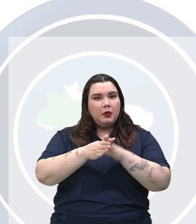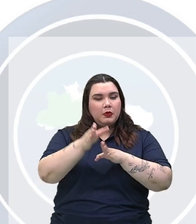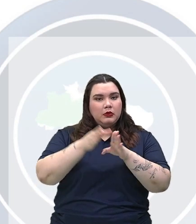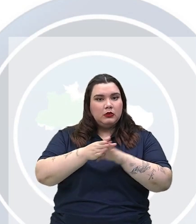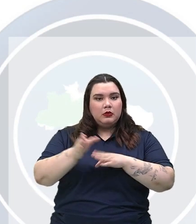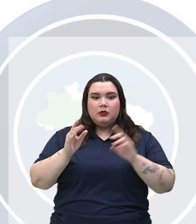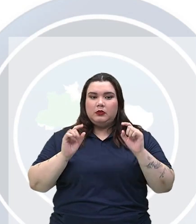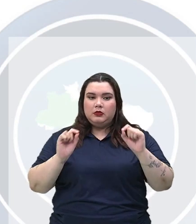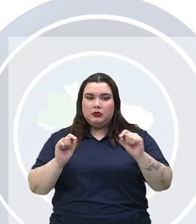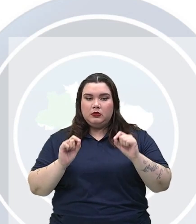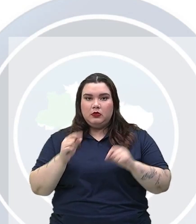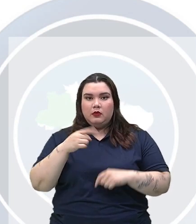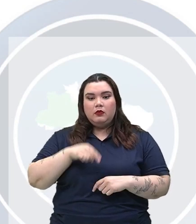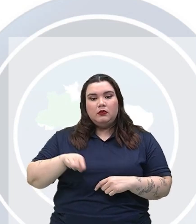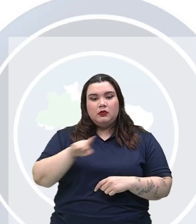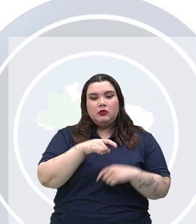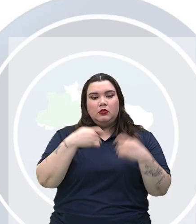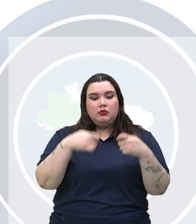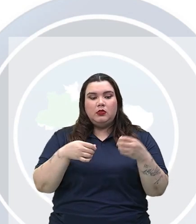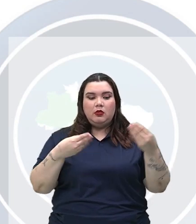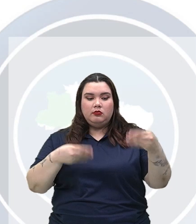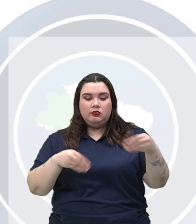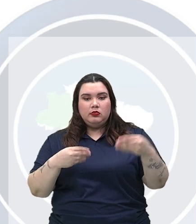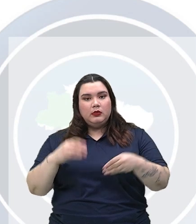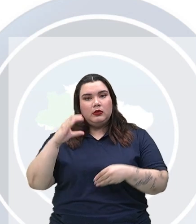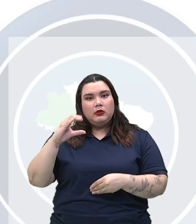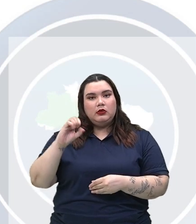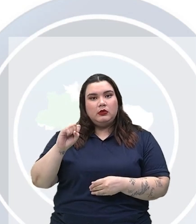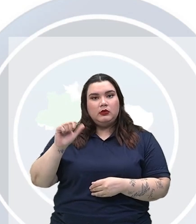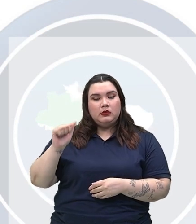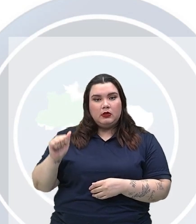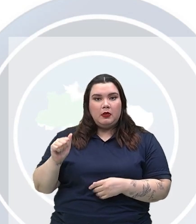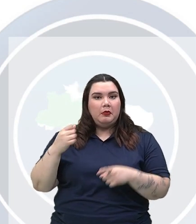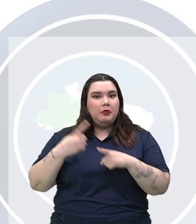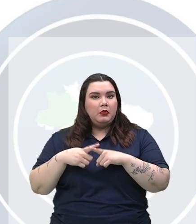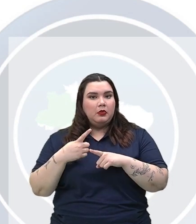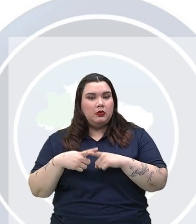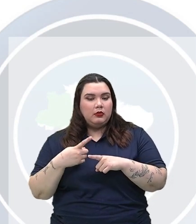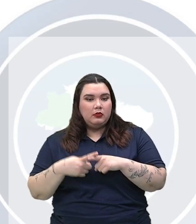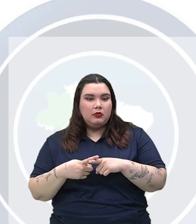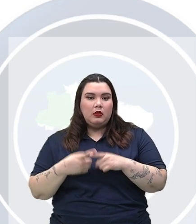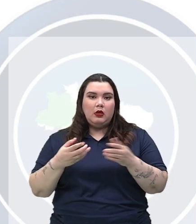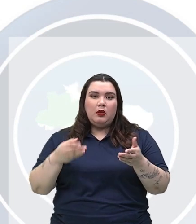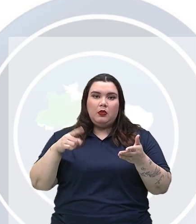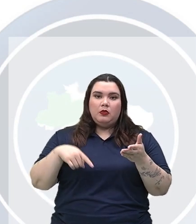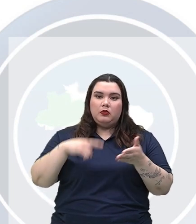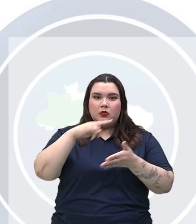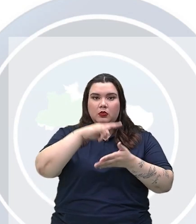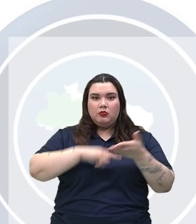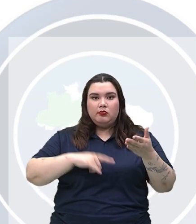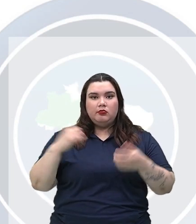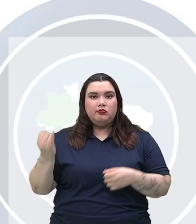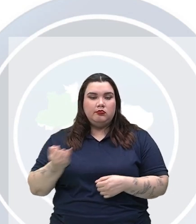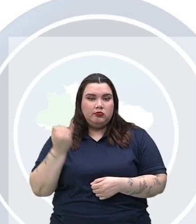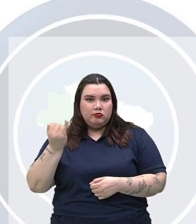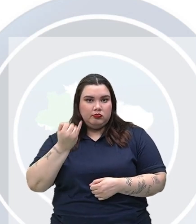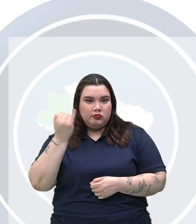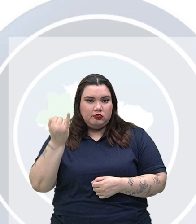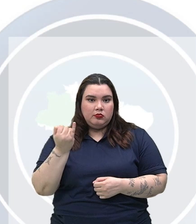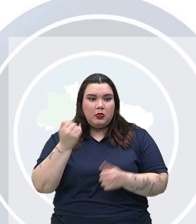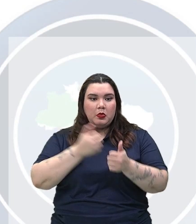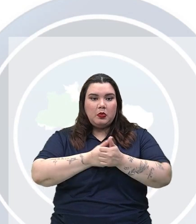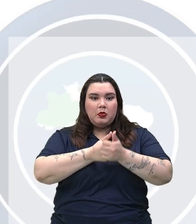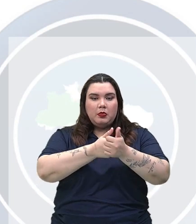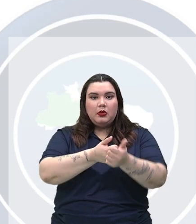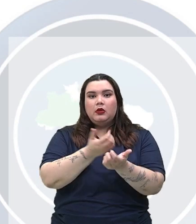professor, tenha o CSA na mão, fique com o CSA na mão. Por quê? É um documento de fundamental importância para o